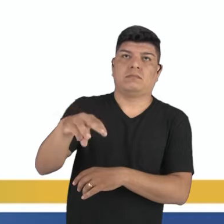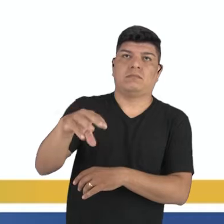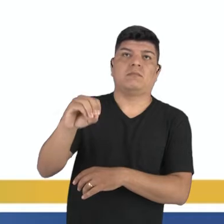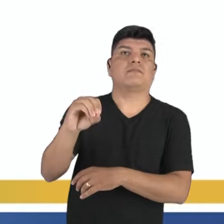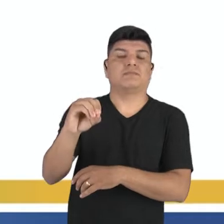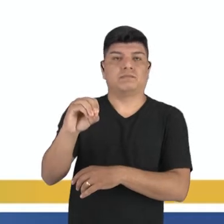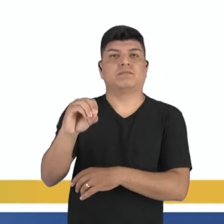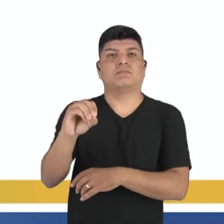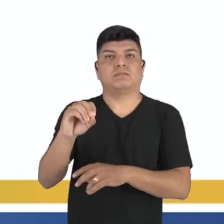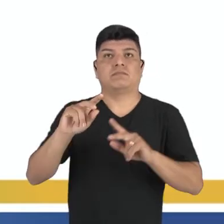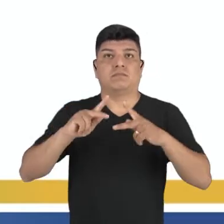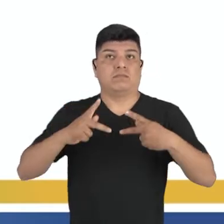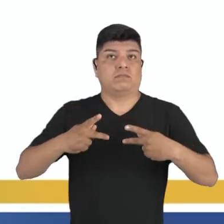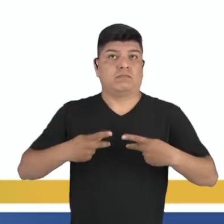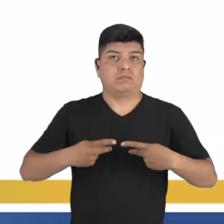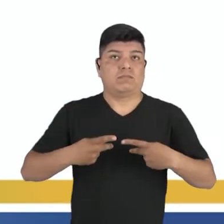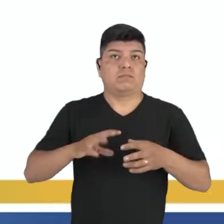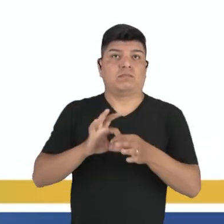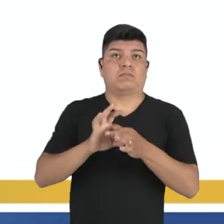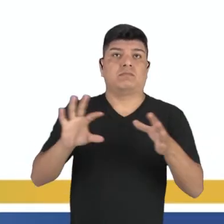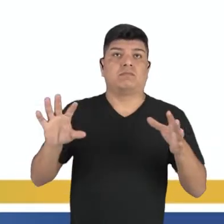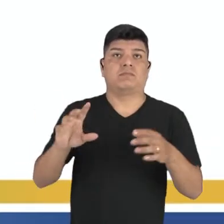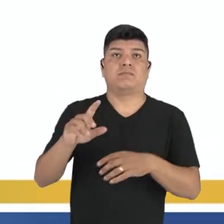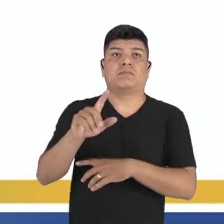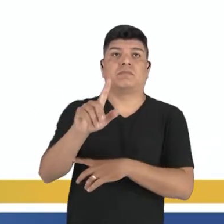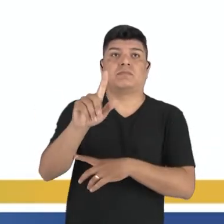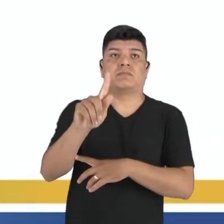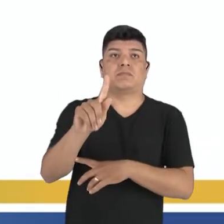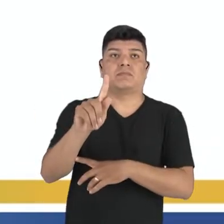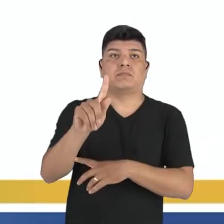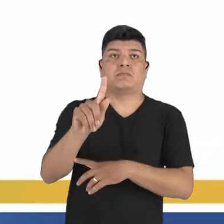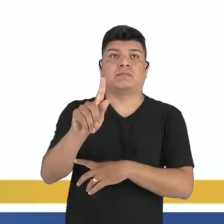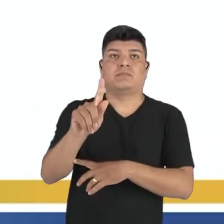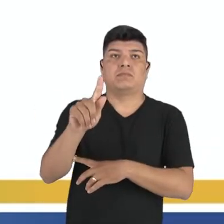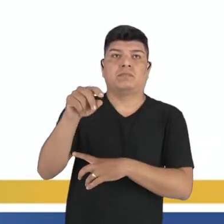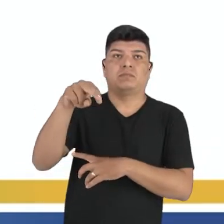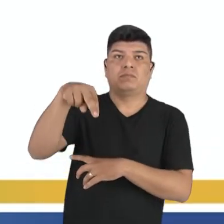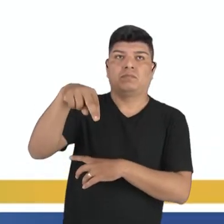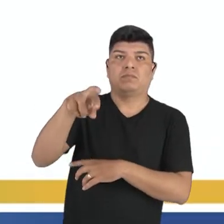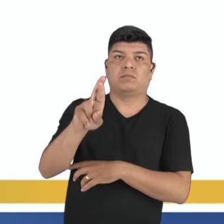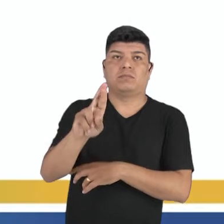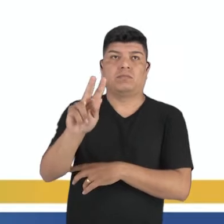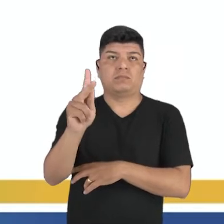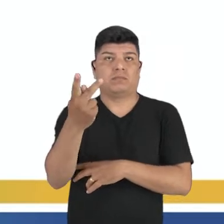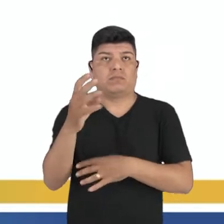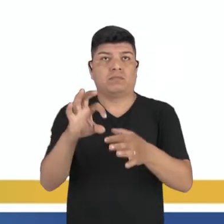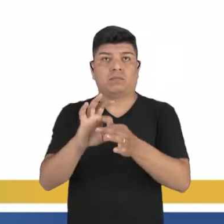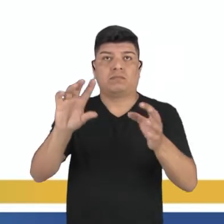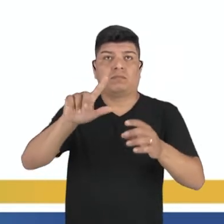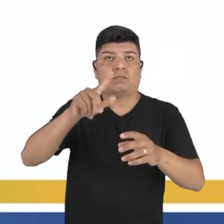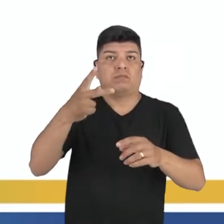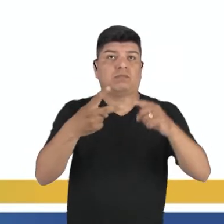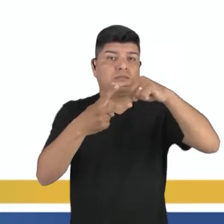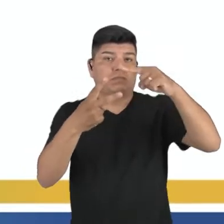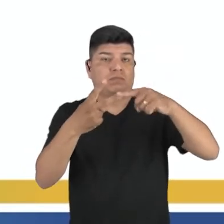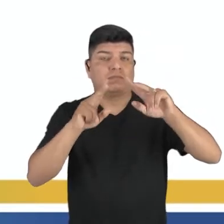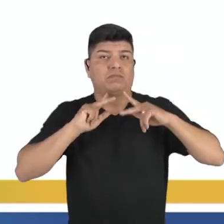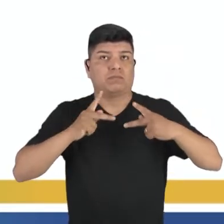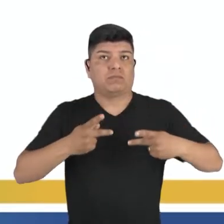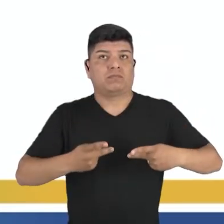gonadotrofina, né? Que é essa sigla aí que vocês estão vendo, GnRH. Este vai estimular a liberação de outros dois hormônios